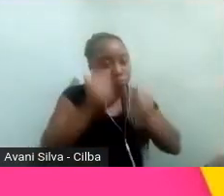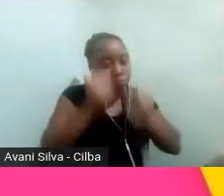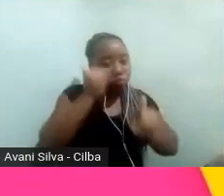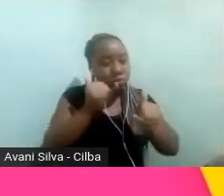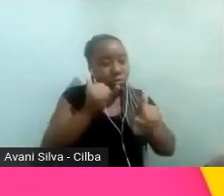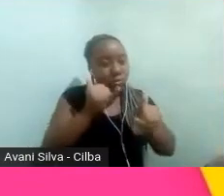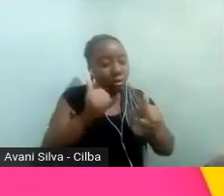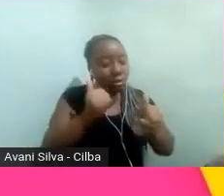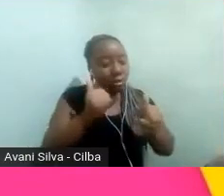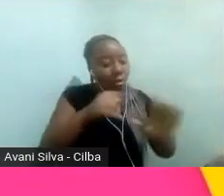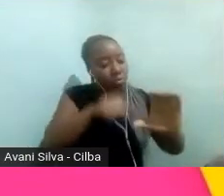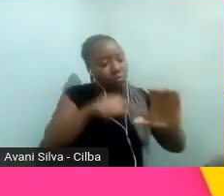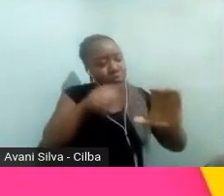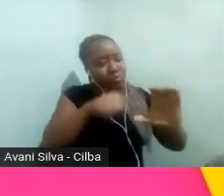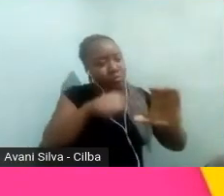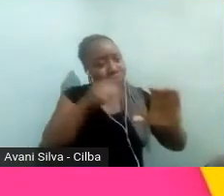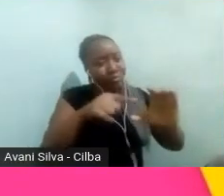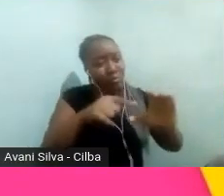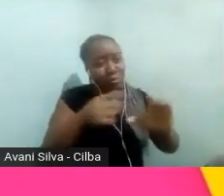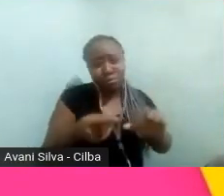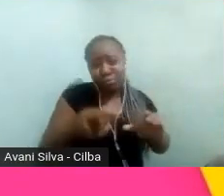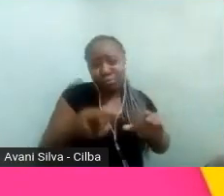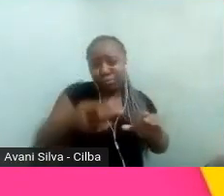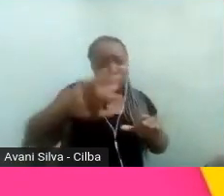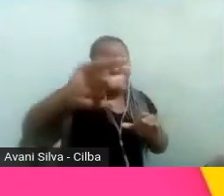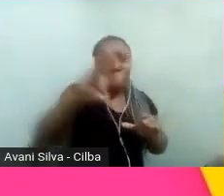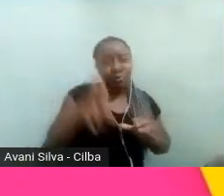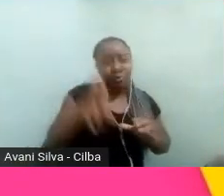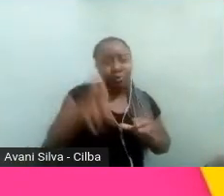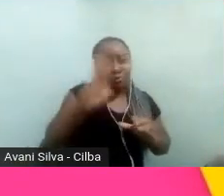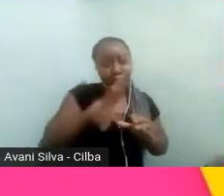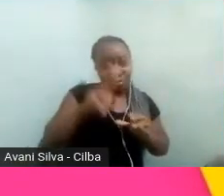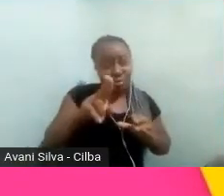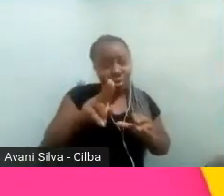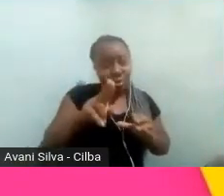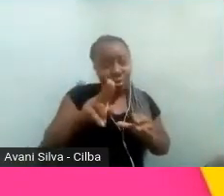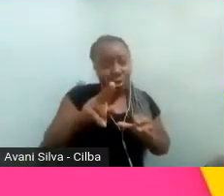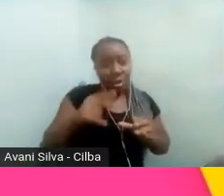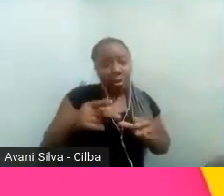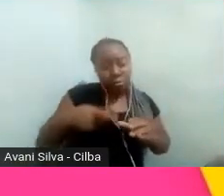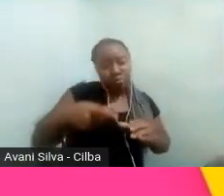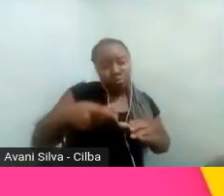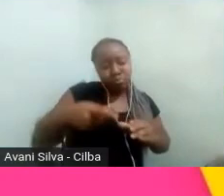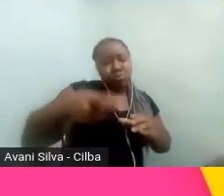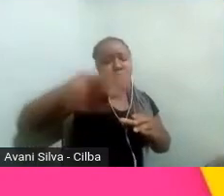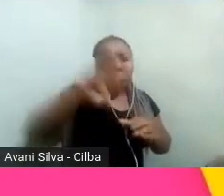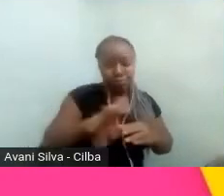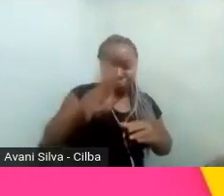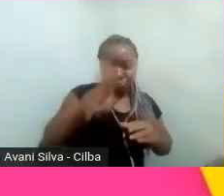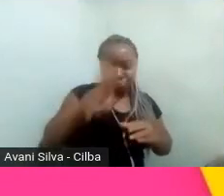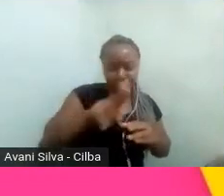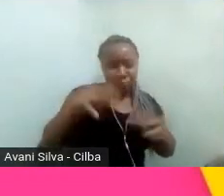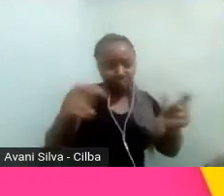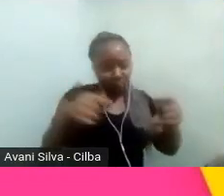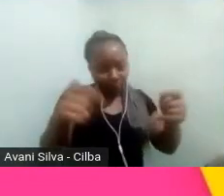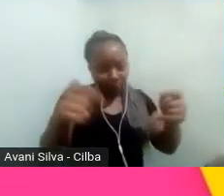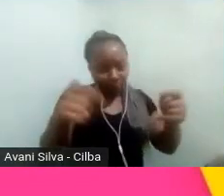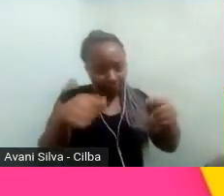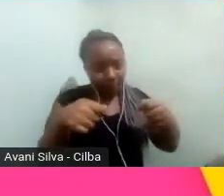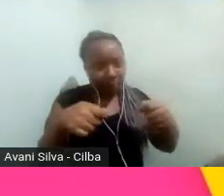tempo. Então, eu aumento o tempo de funcionamento, eu aumento